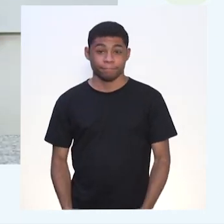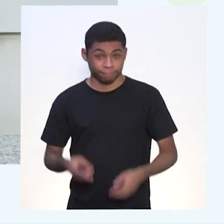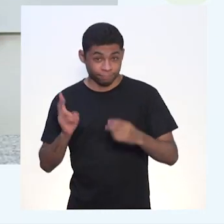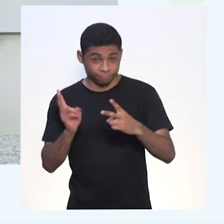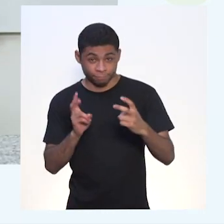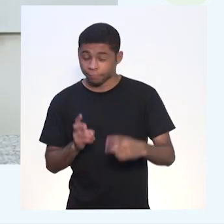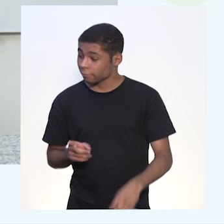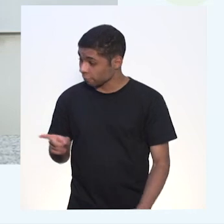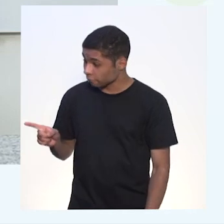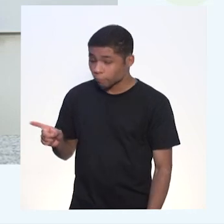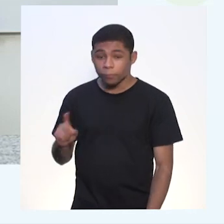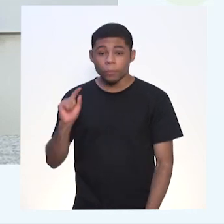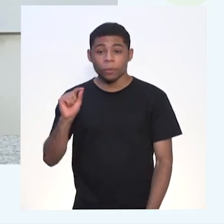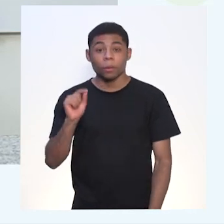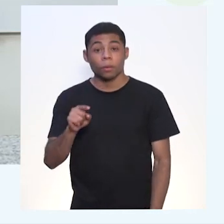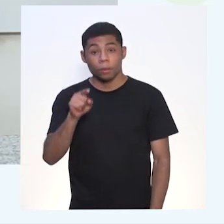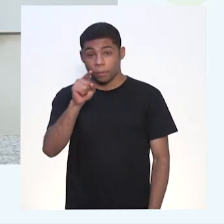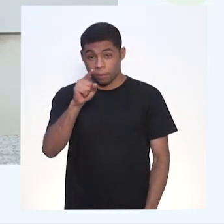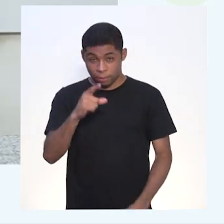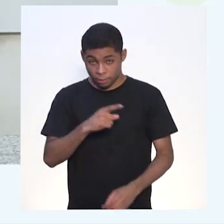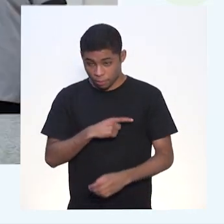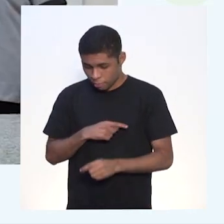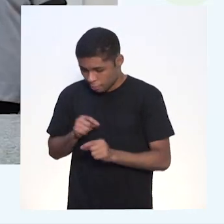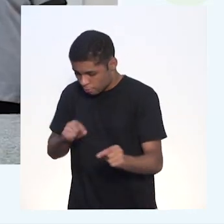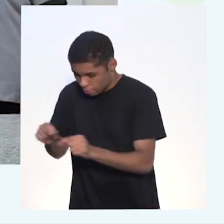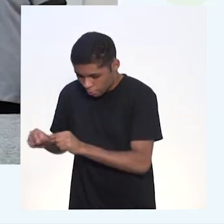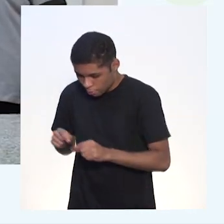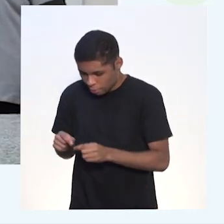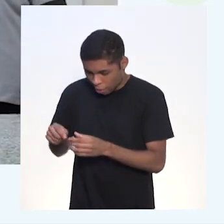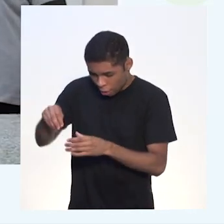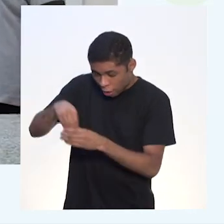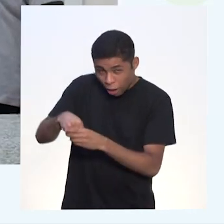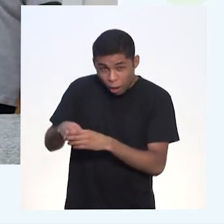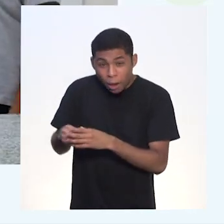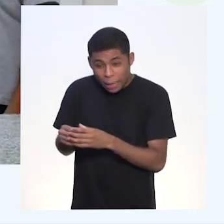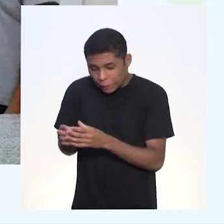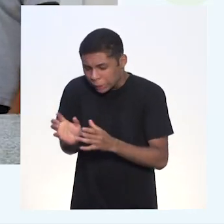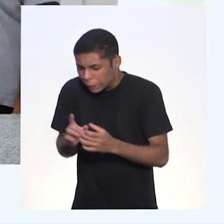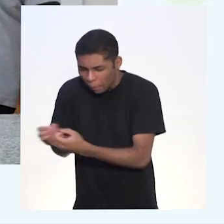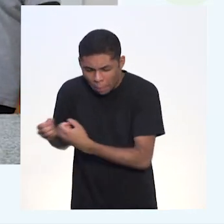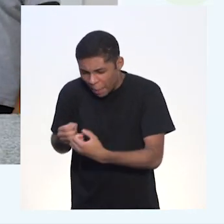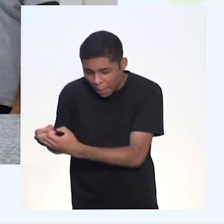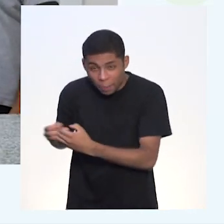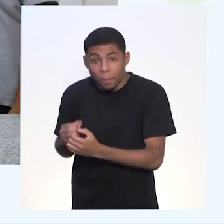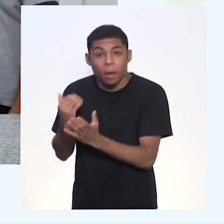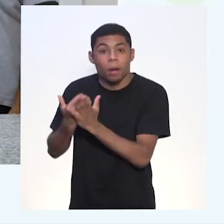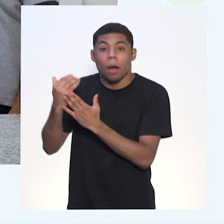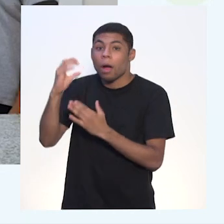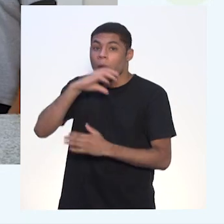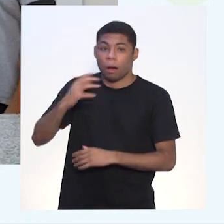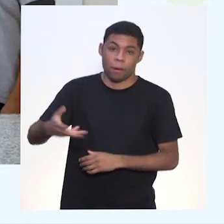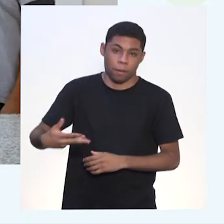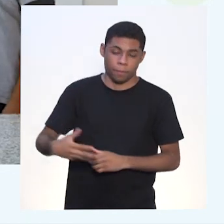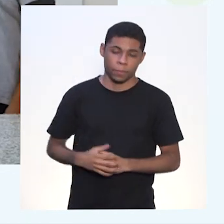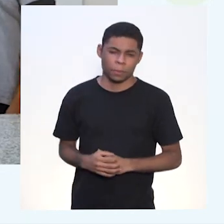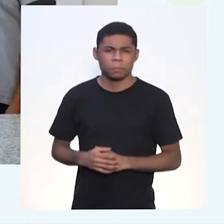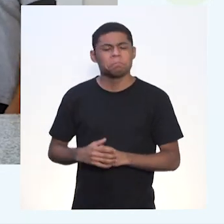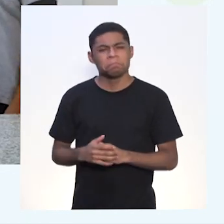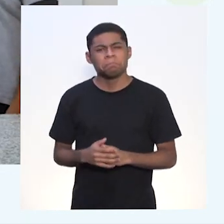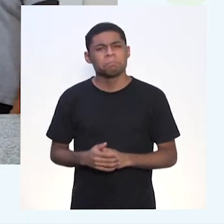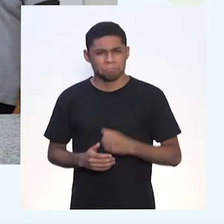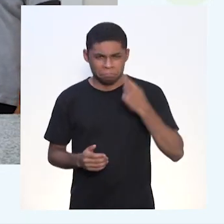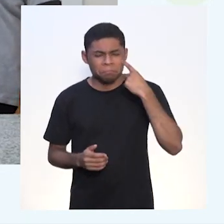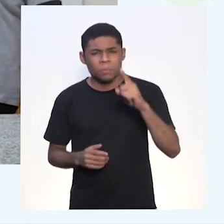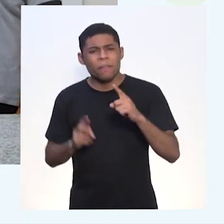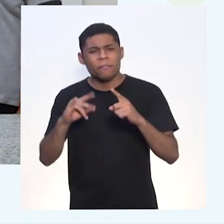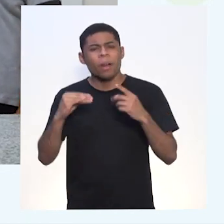isso mostra que, quanto maior a superfície de contato, mais rápido acontece a nossa reação. E por que isso vai